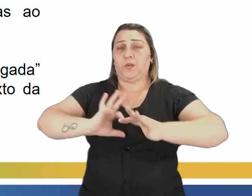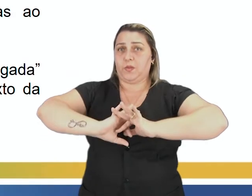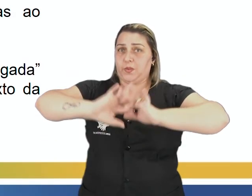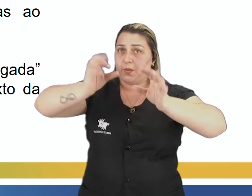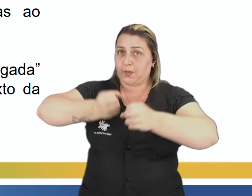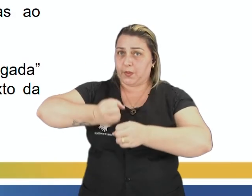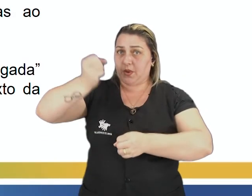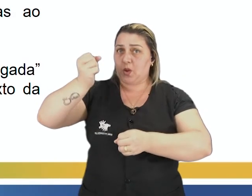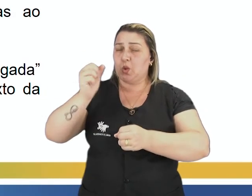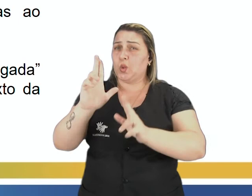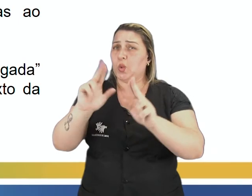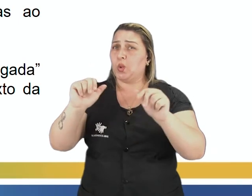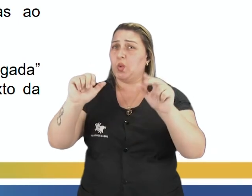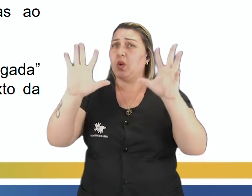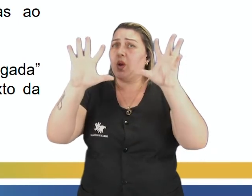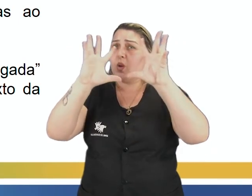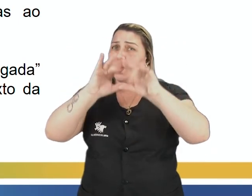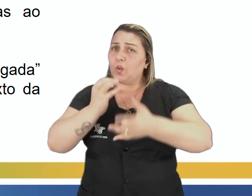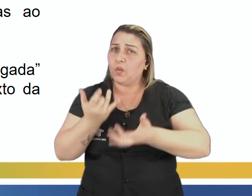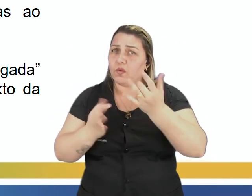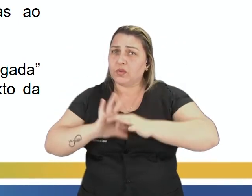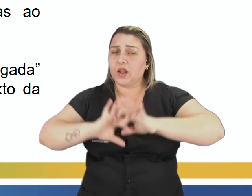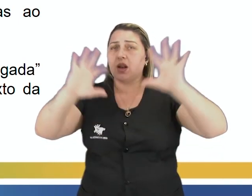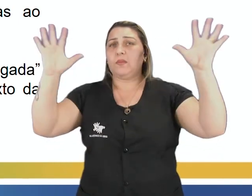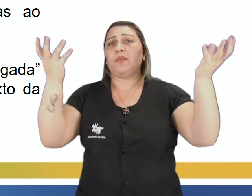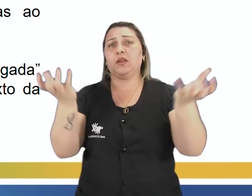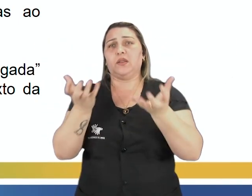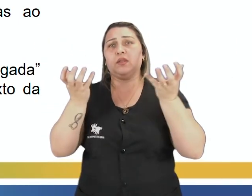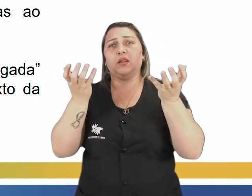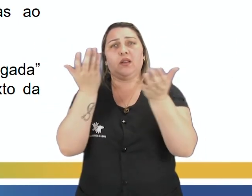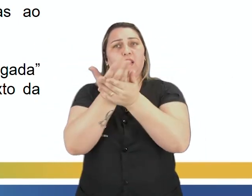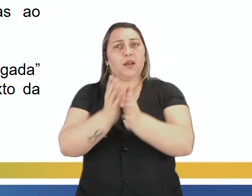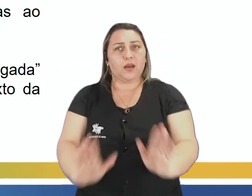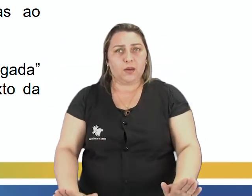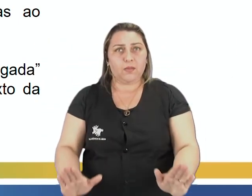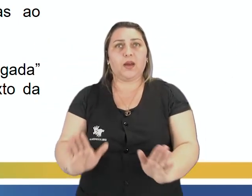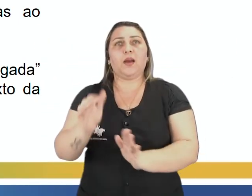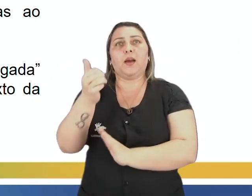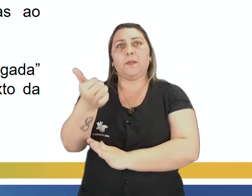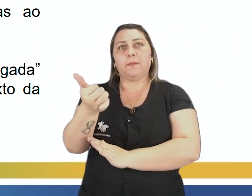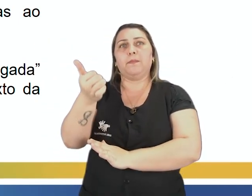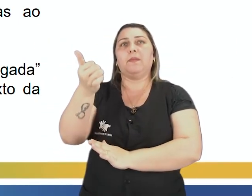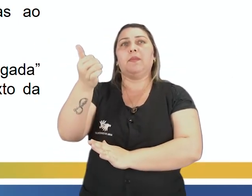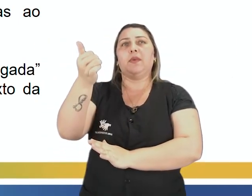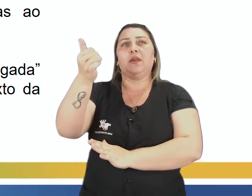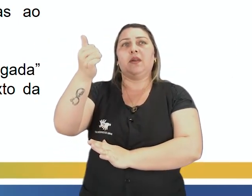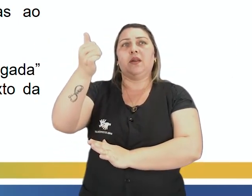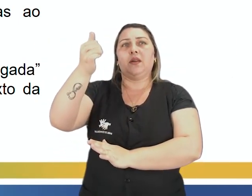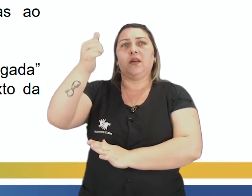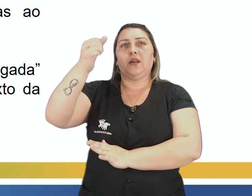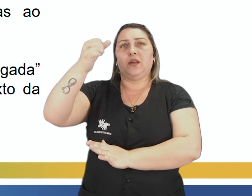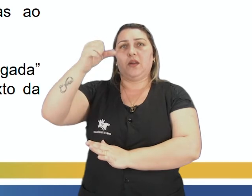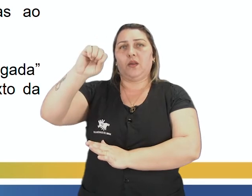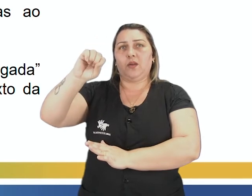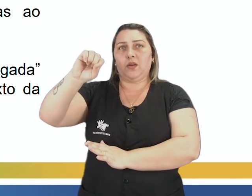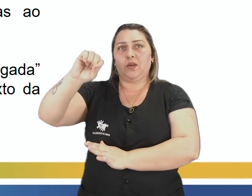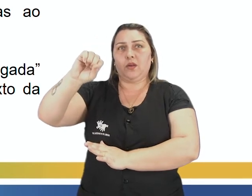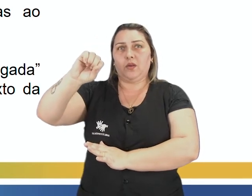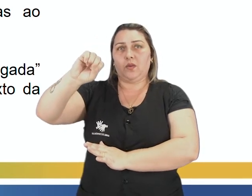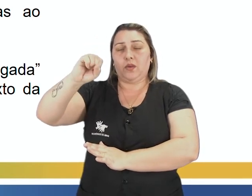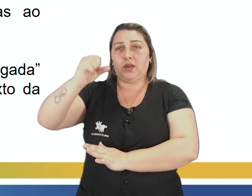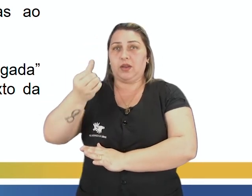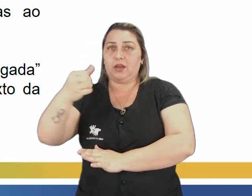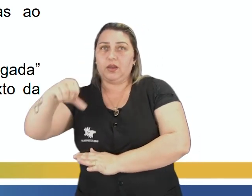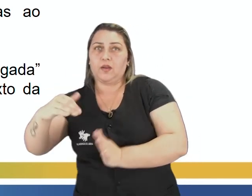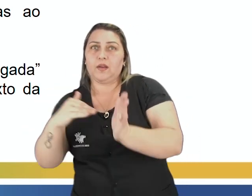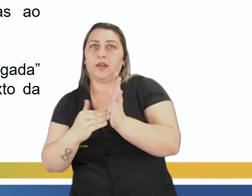liberdade que não pode jamais ser apagada. São palavras de Mahatma Gandhi, 1869 a 1948, que no contexto da